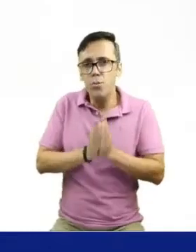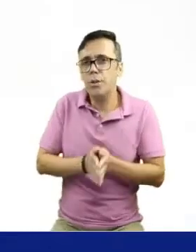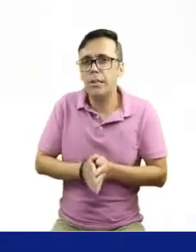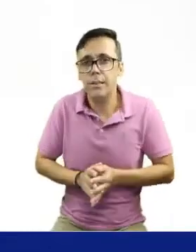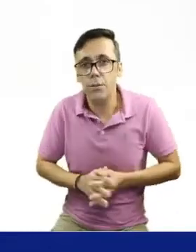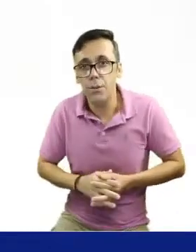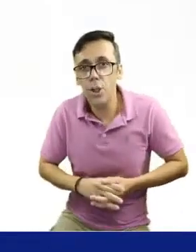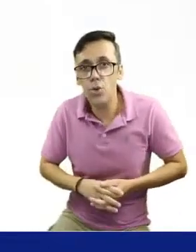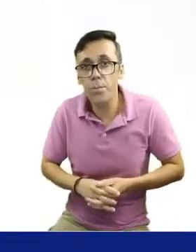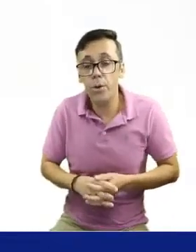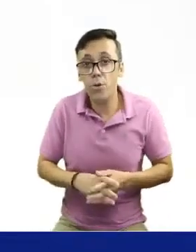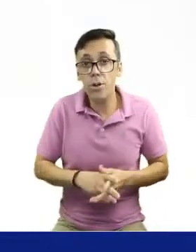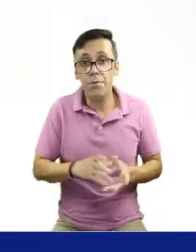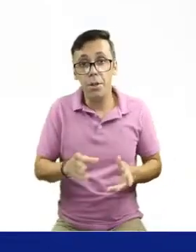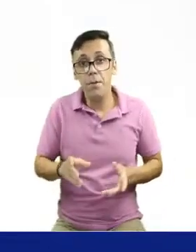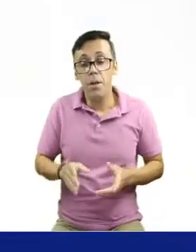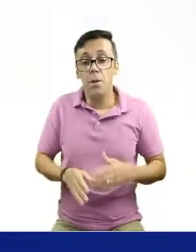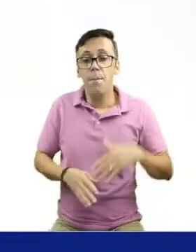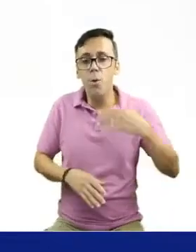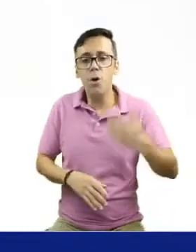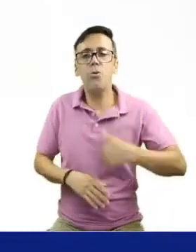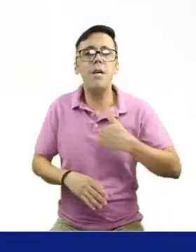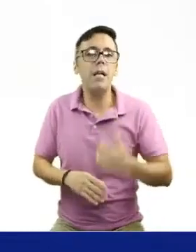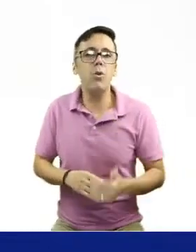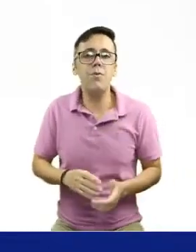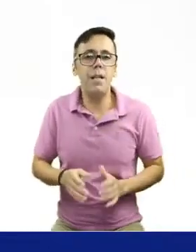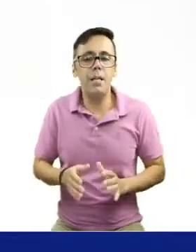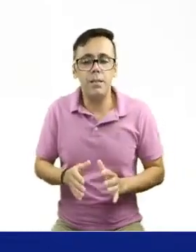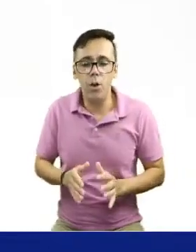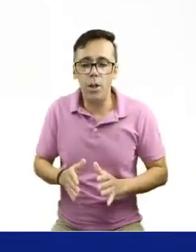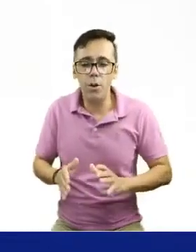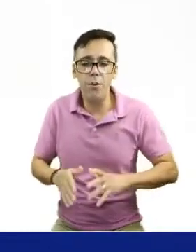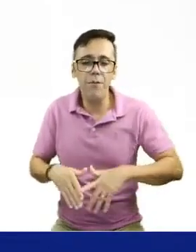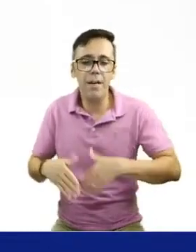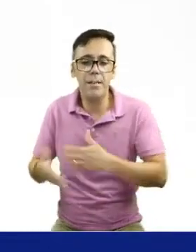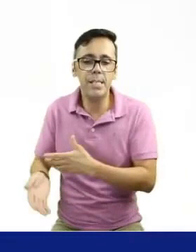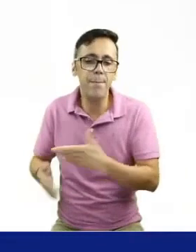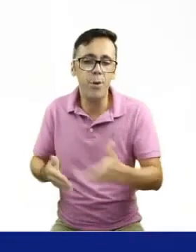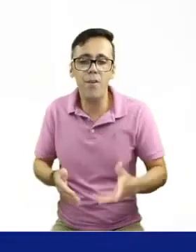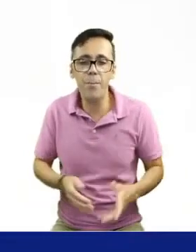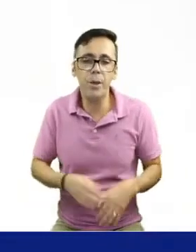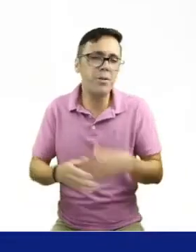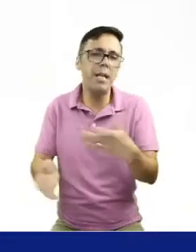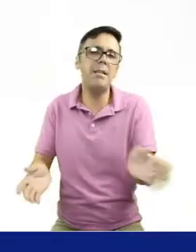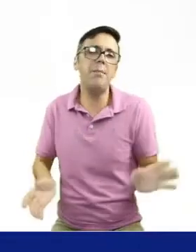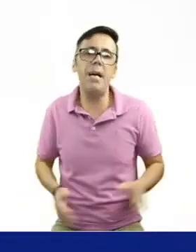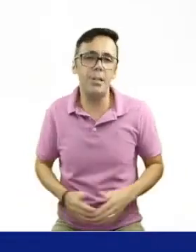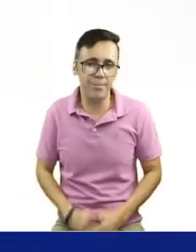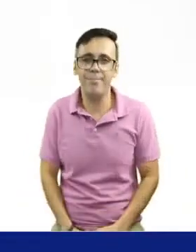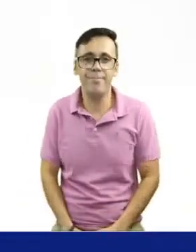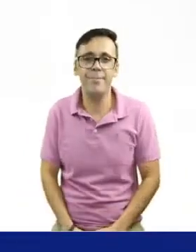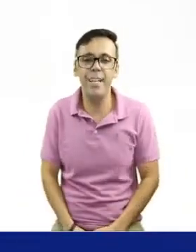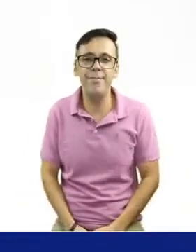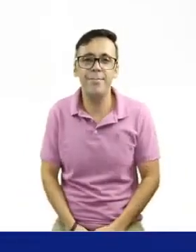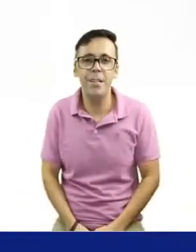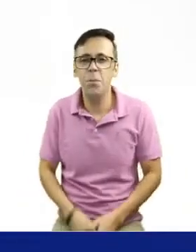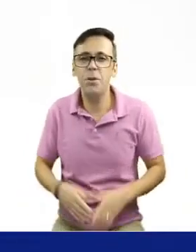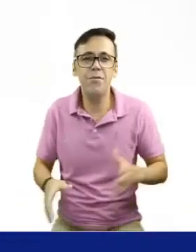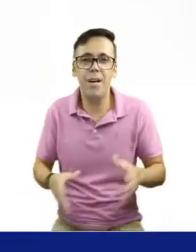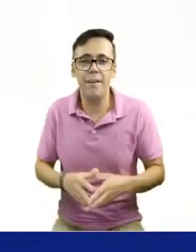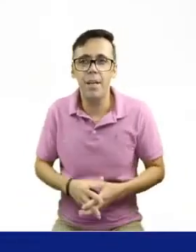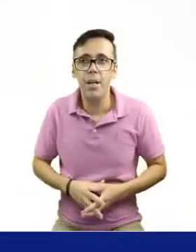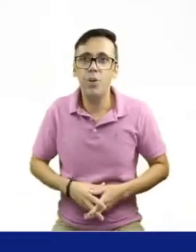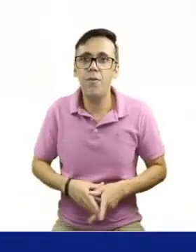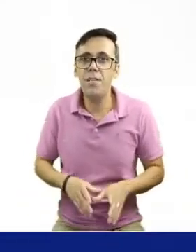preste muita atenção Nisso porque eu já vi muitos alunos falarem a senhora eu não vou fazer essa prova porque o celular tá baixo né